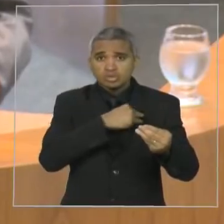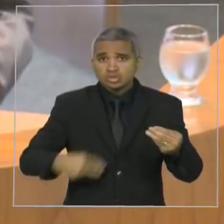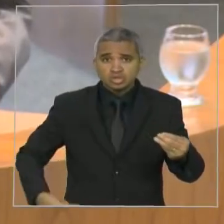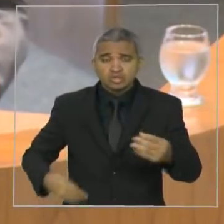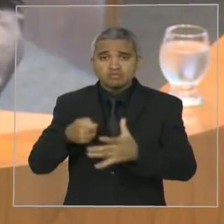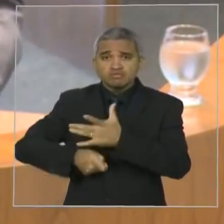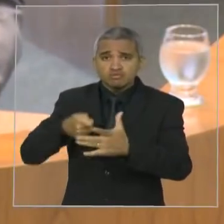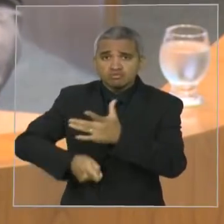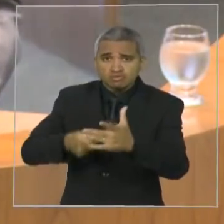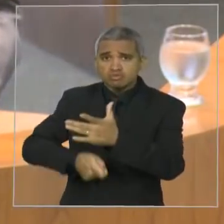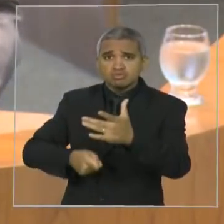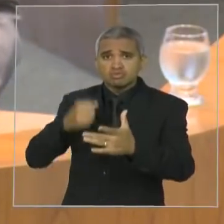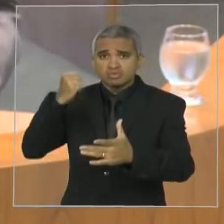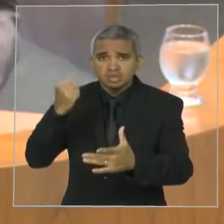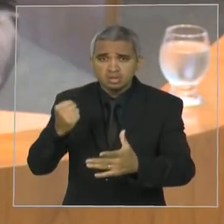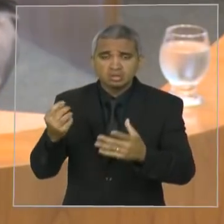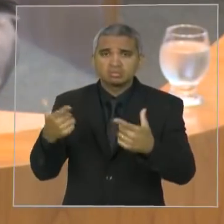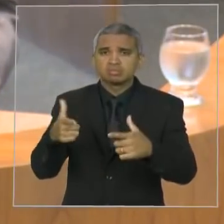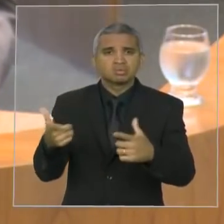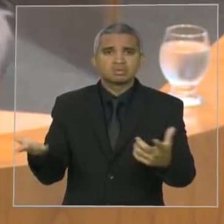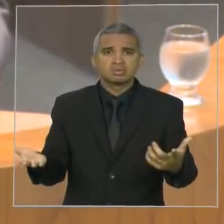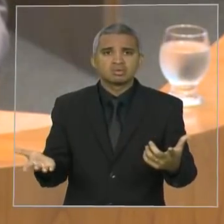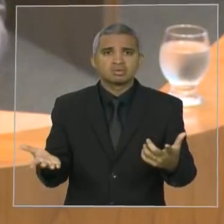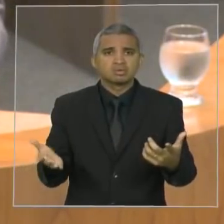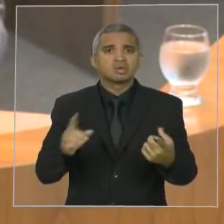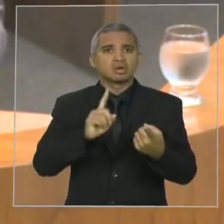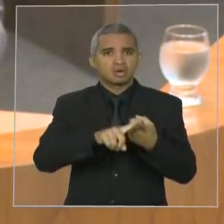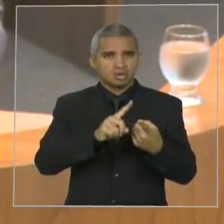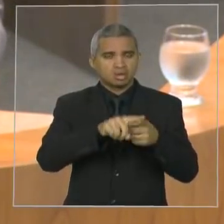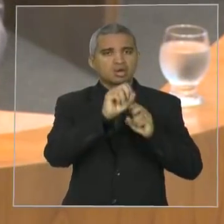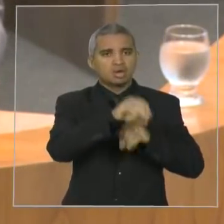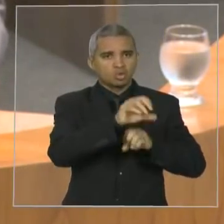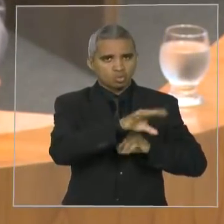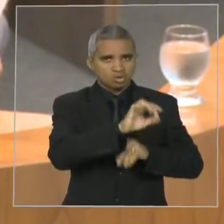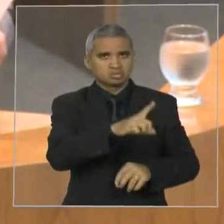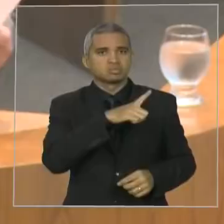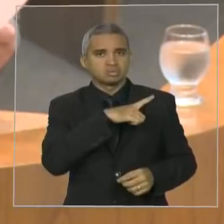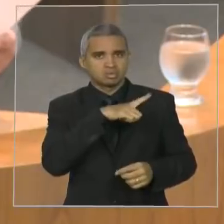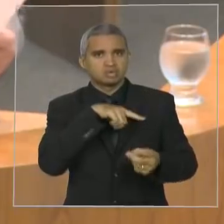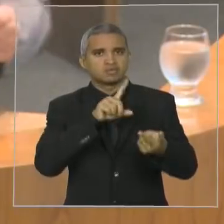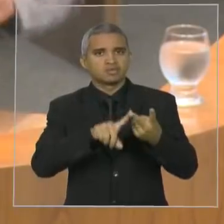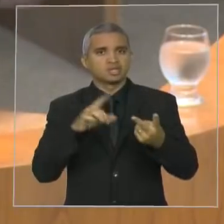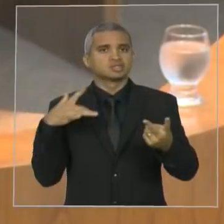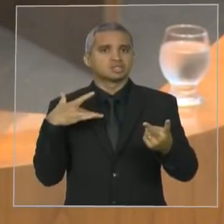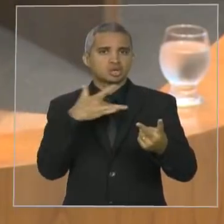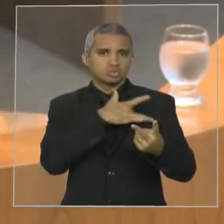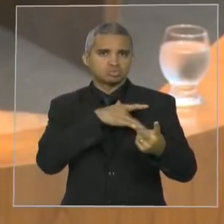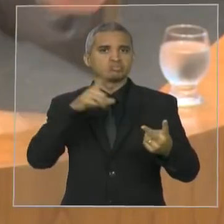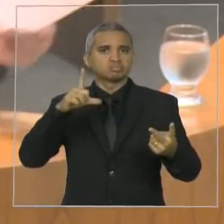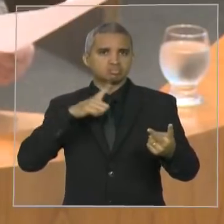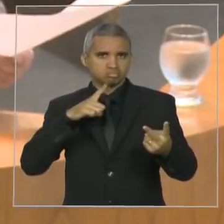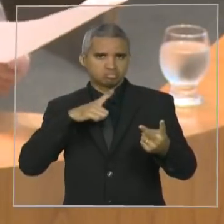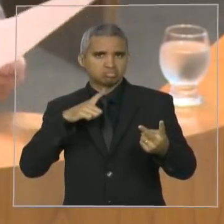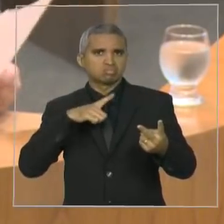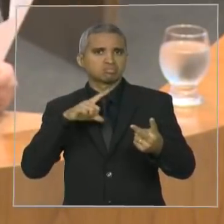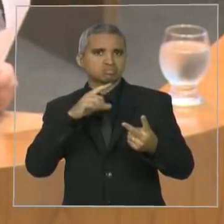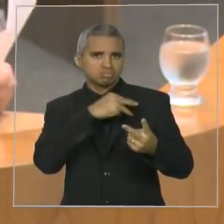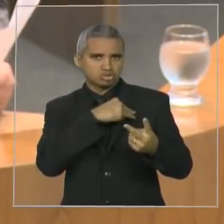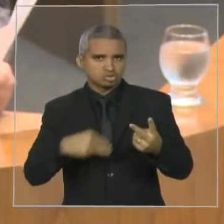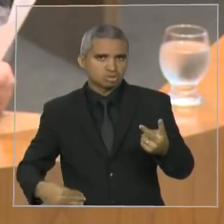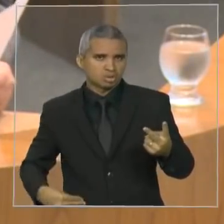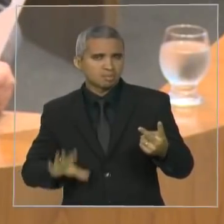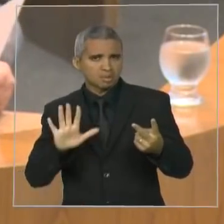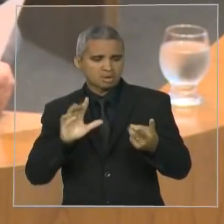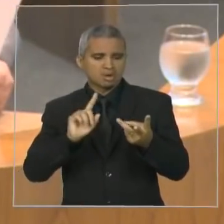federal, ele era uma das suas bandeiras, que terminou perdendo, mas era uma bandeira